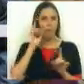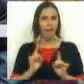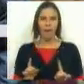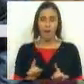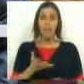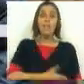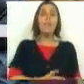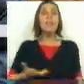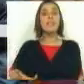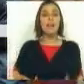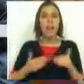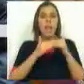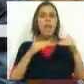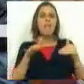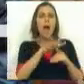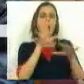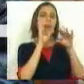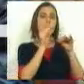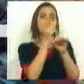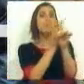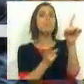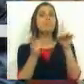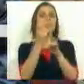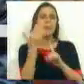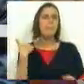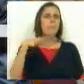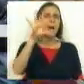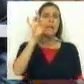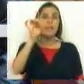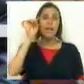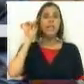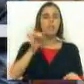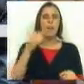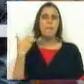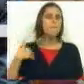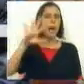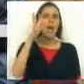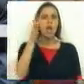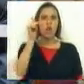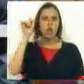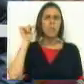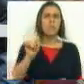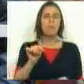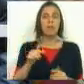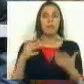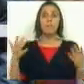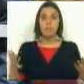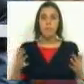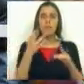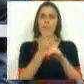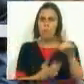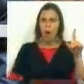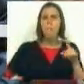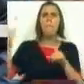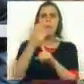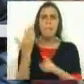Os desempregados a nível da educação aumentaram de mais de 6 mil para mais de 12 mil. Ou seja, houve um